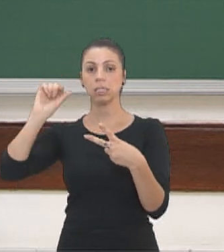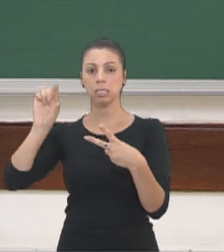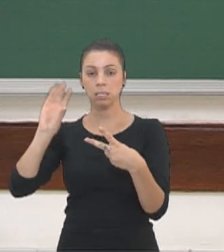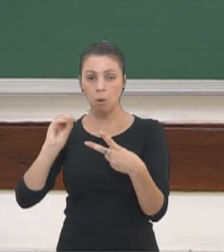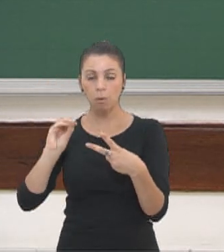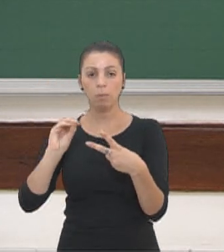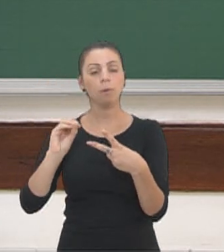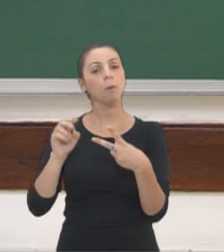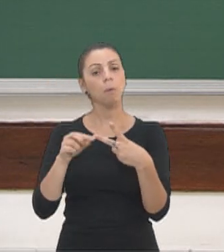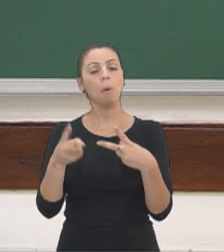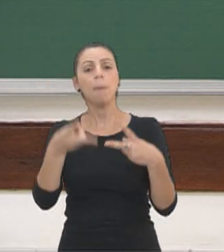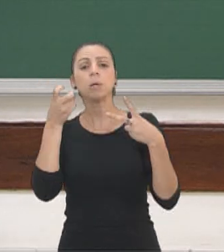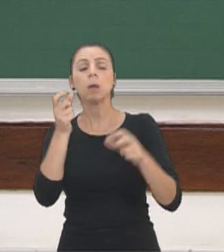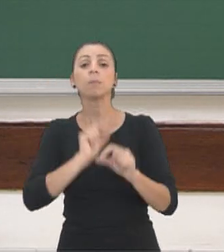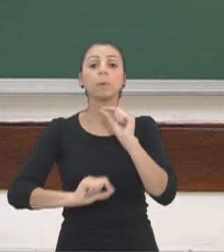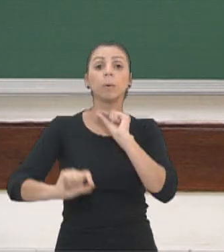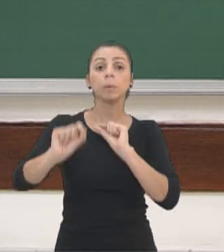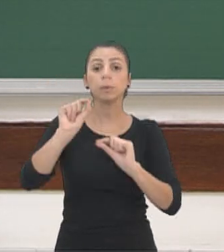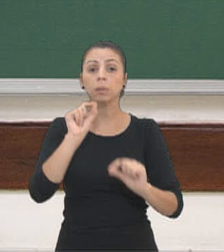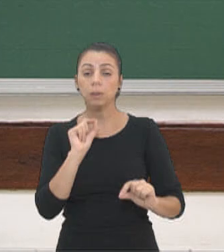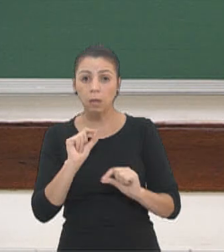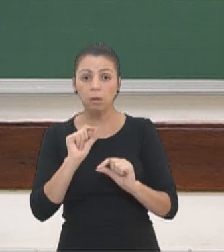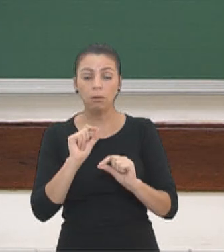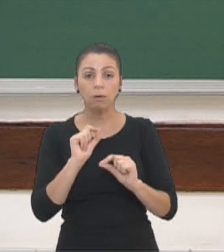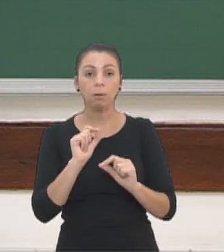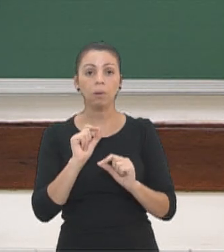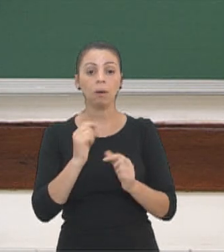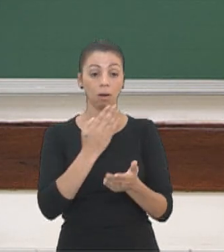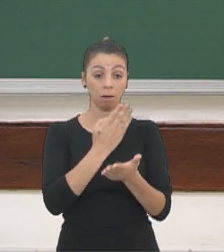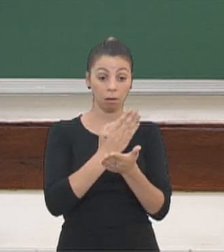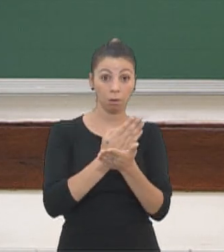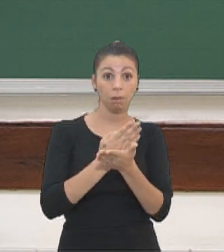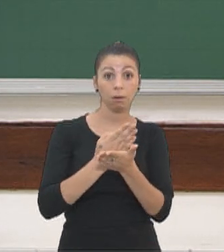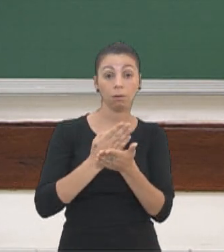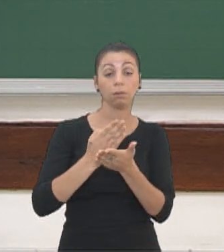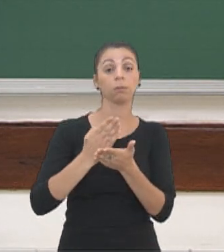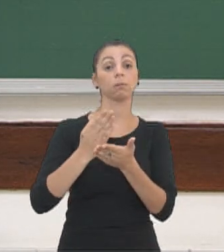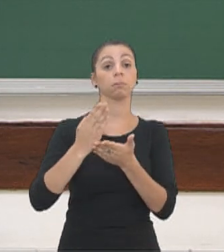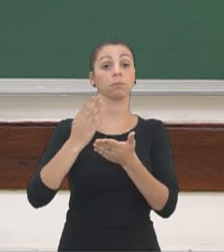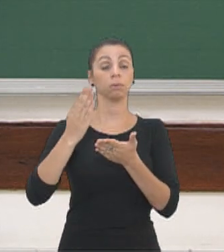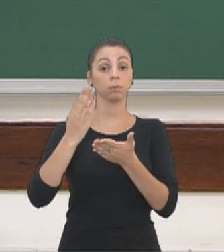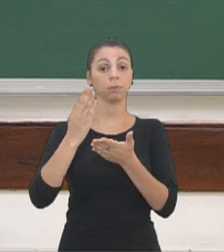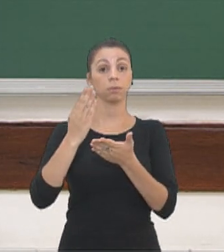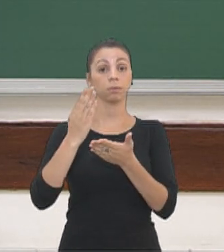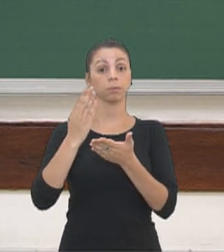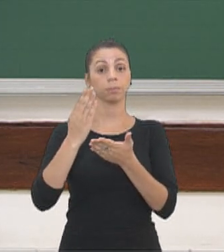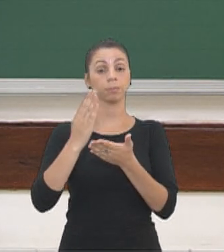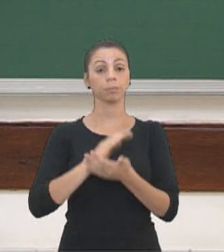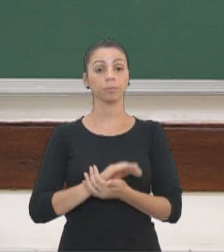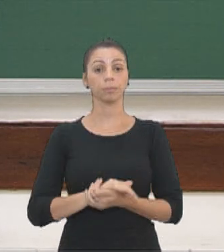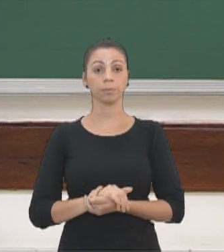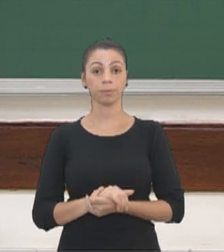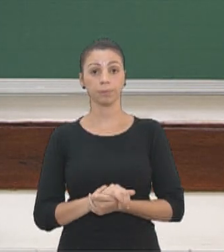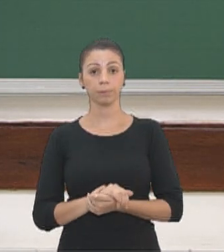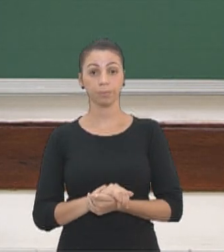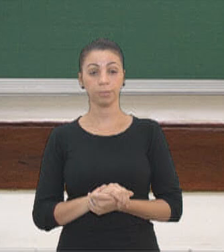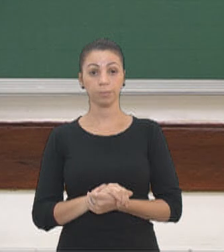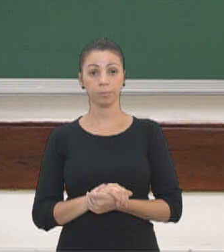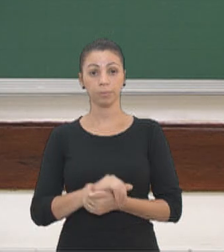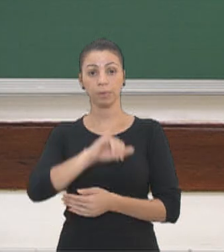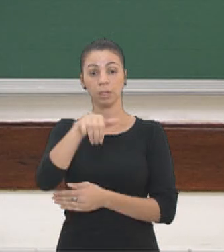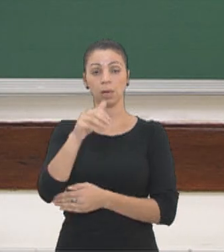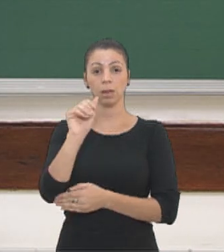vamos perceber que, a partir do momento que os